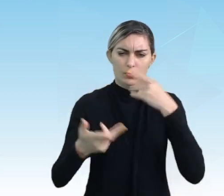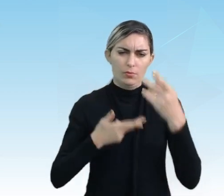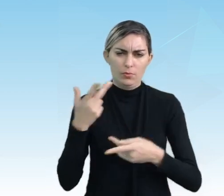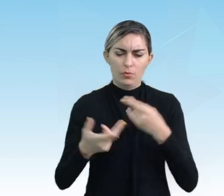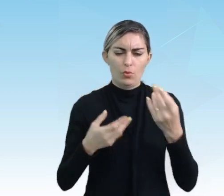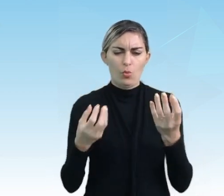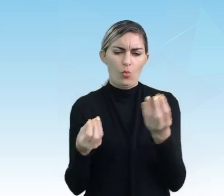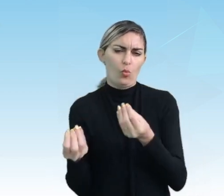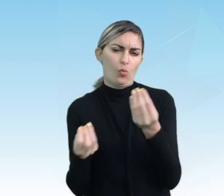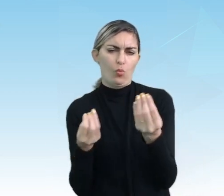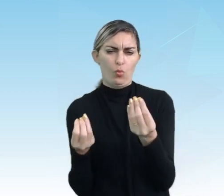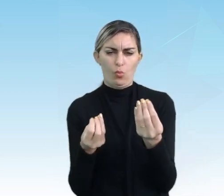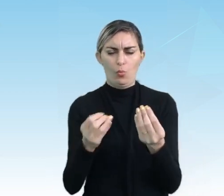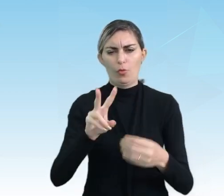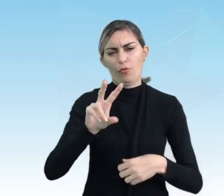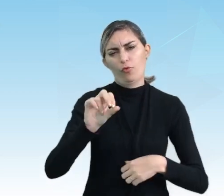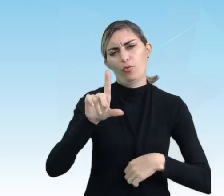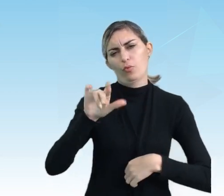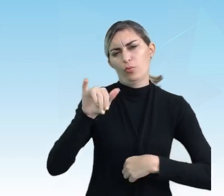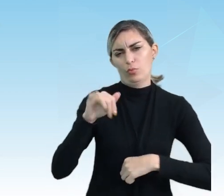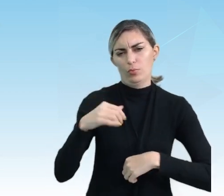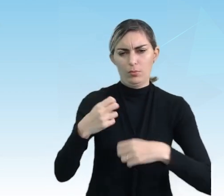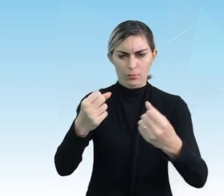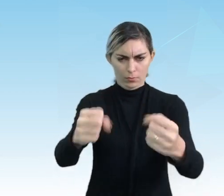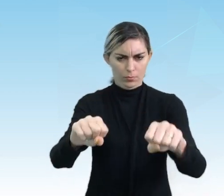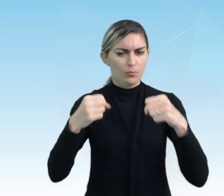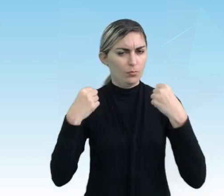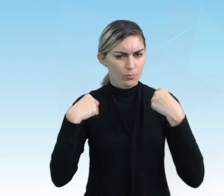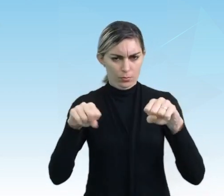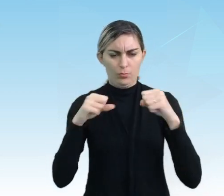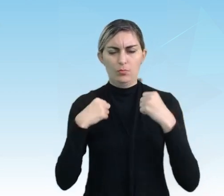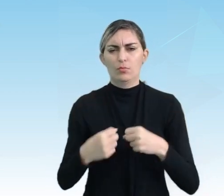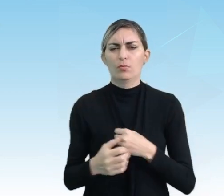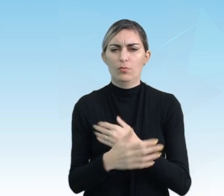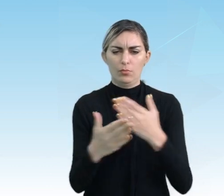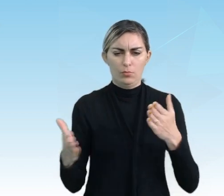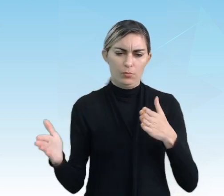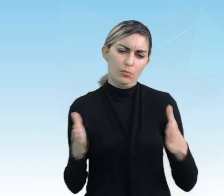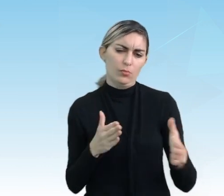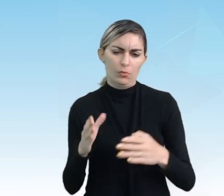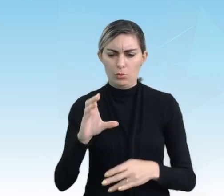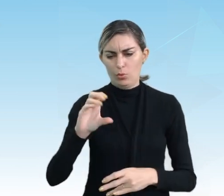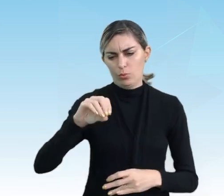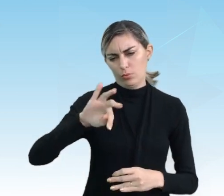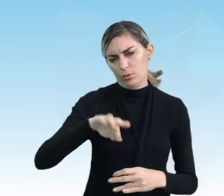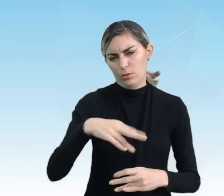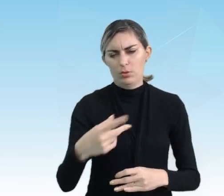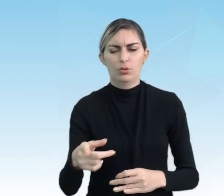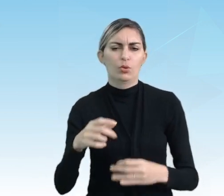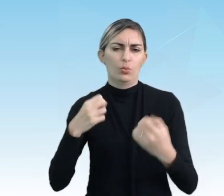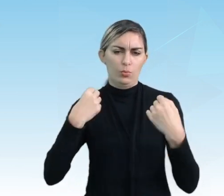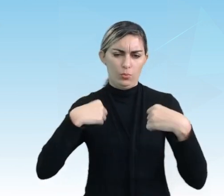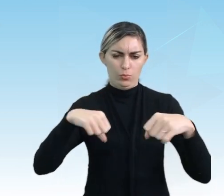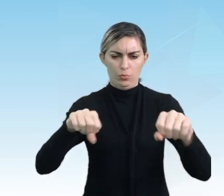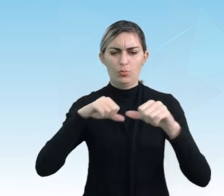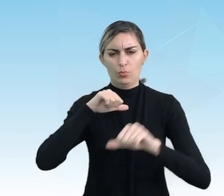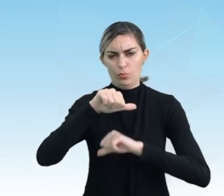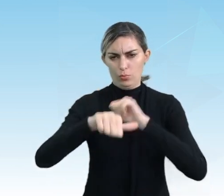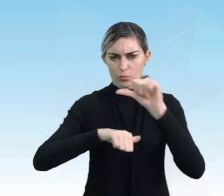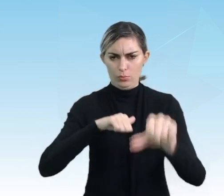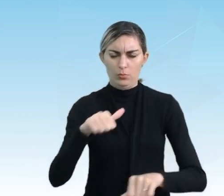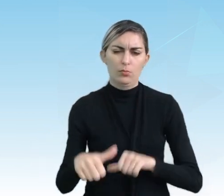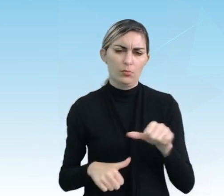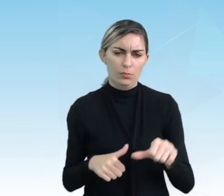a forma e o volume dos músculos. Ou seja, durante uma contração, o músculo ele muda de